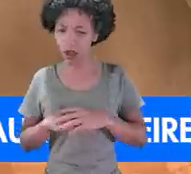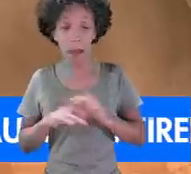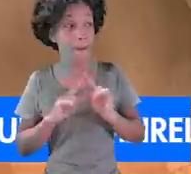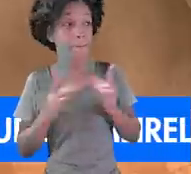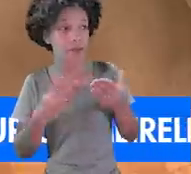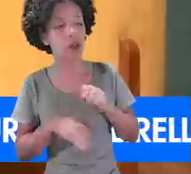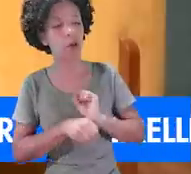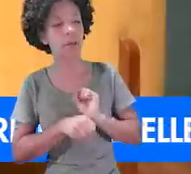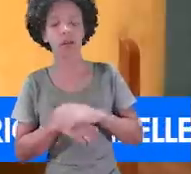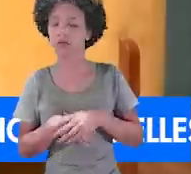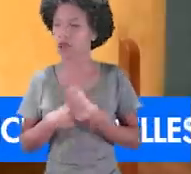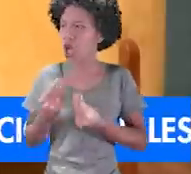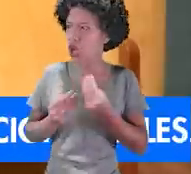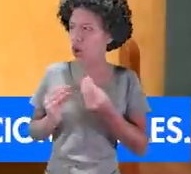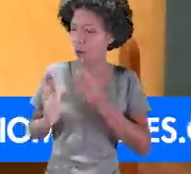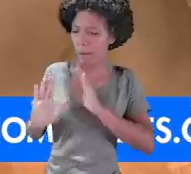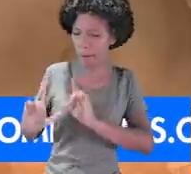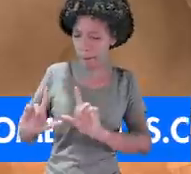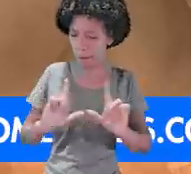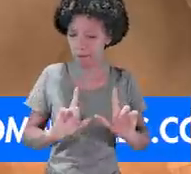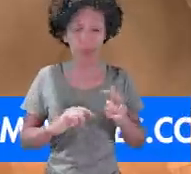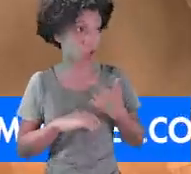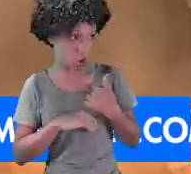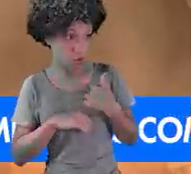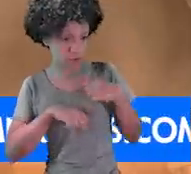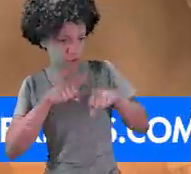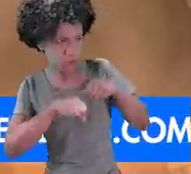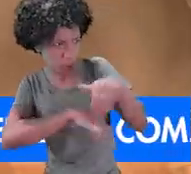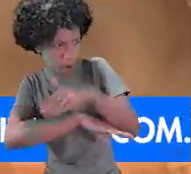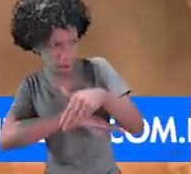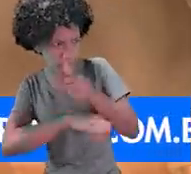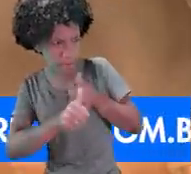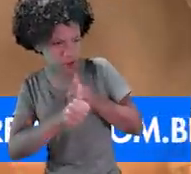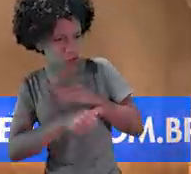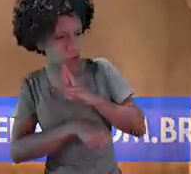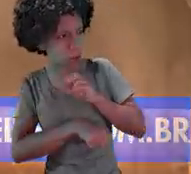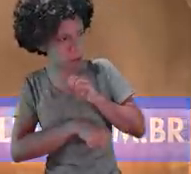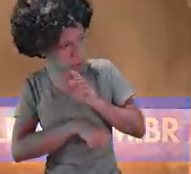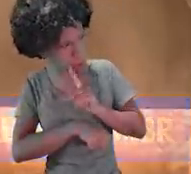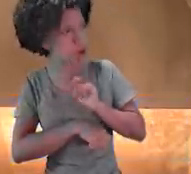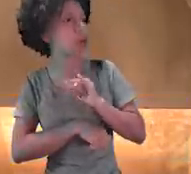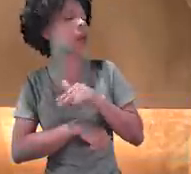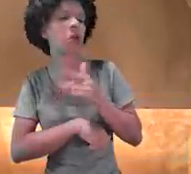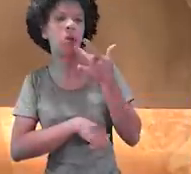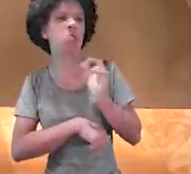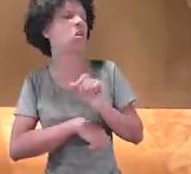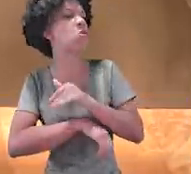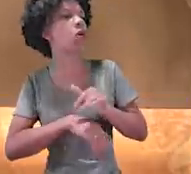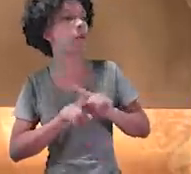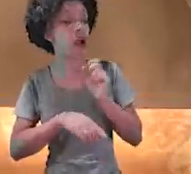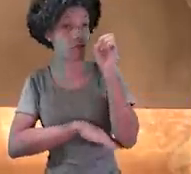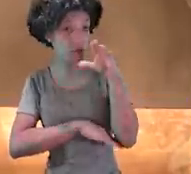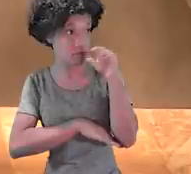Mas aí agora eu parei. E como é que foi a cena? Você tava andando de bicicleta? Não, eu tava numa avenida ali próximo ao Brooklyn, não sei o nome. Aí o farol ficou verde